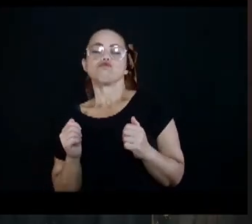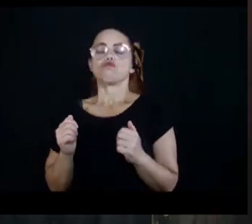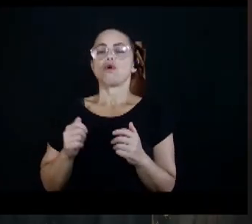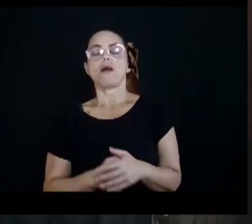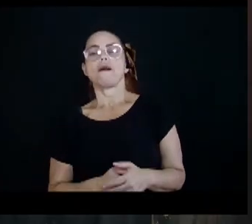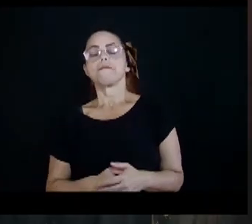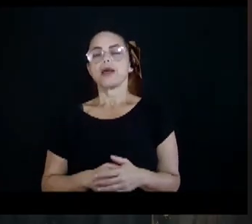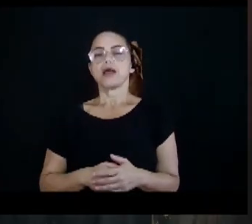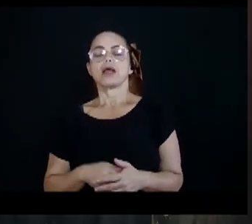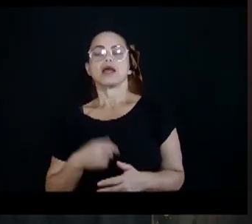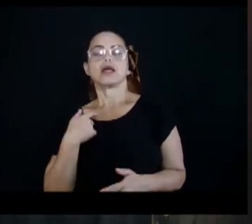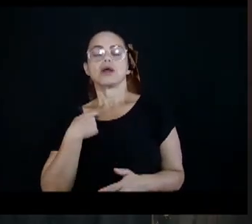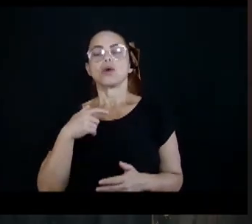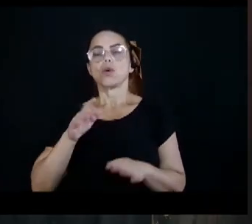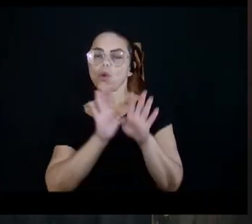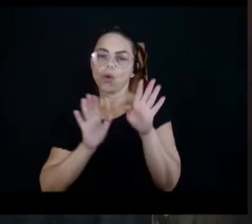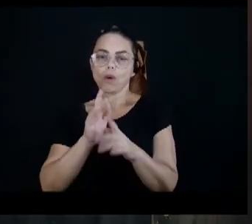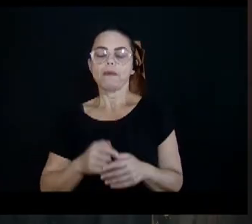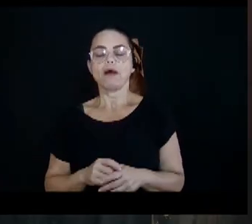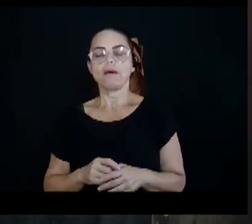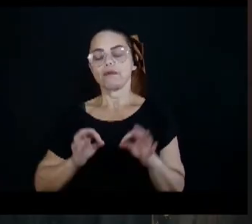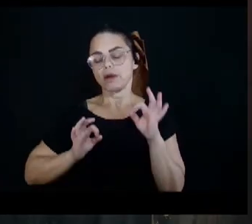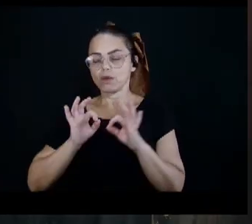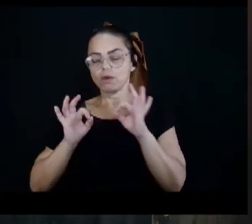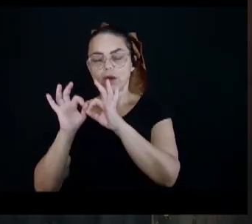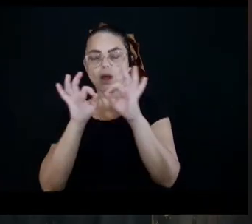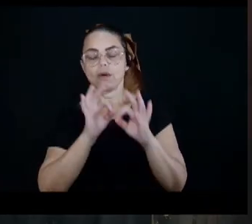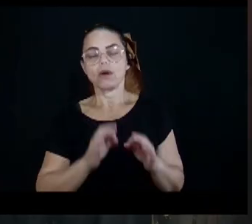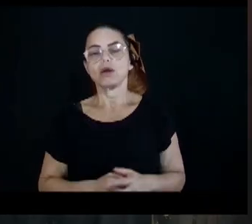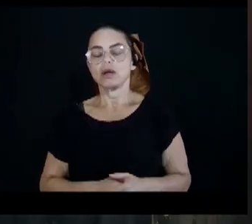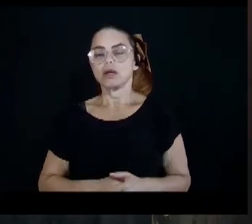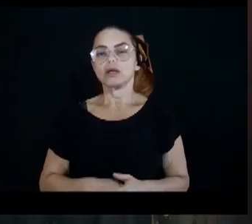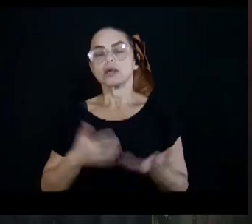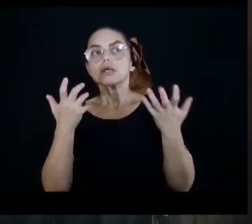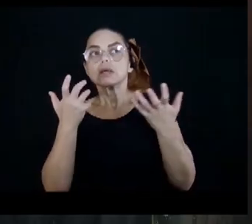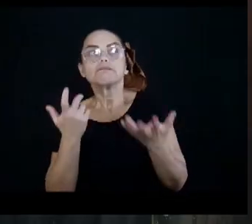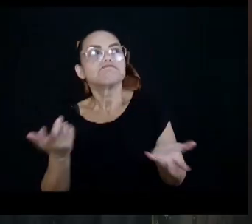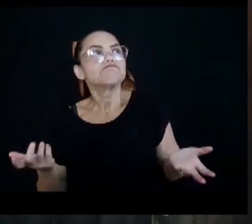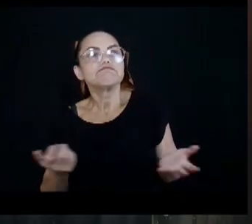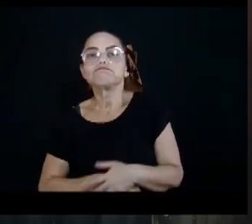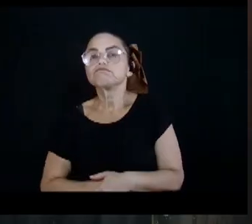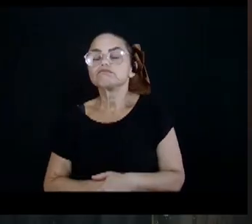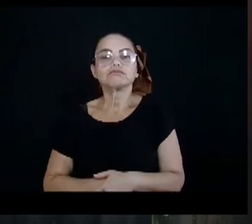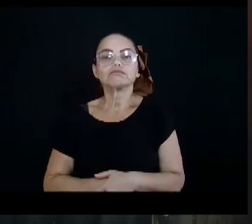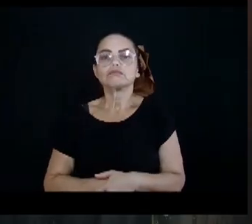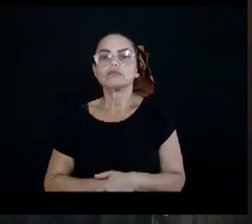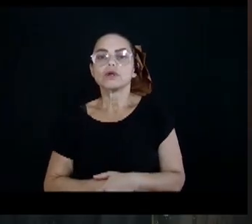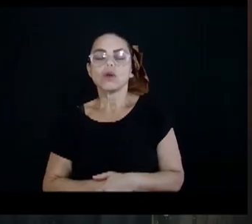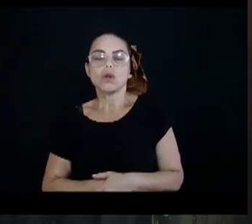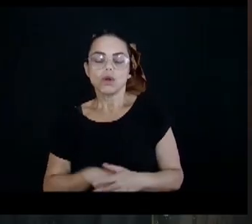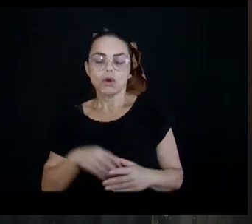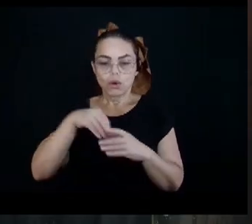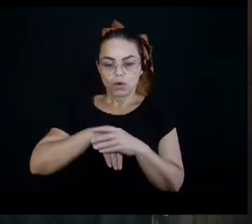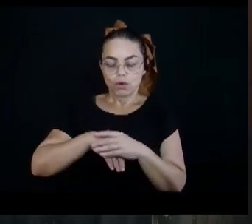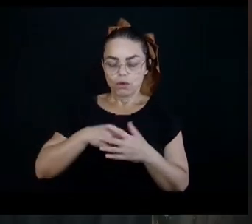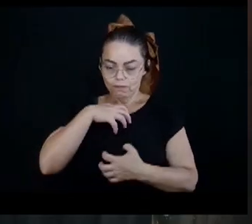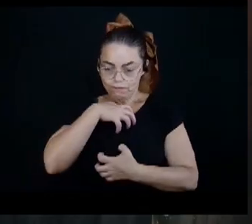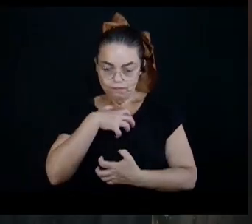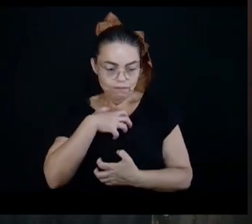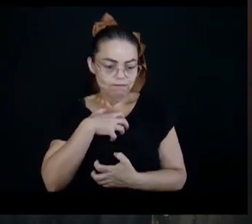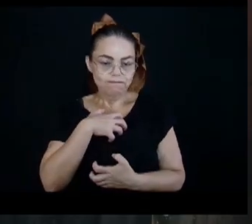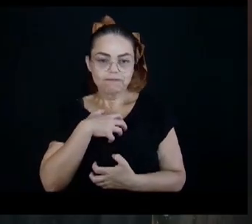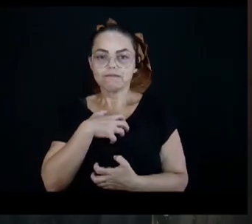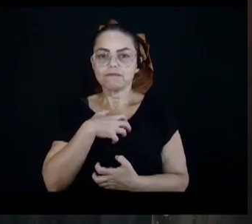ferramenta, porque talvez você esteja querendo colocar algo muito grandioso dentro de algo muito